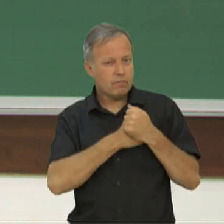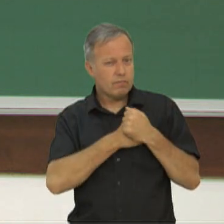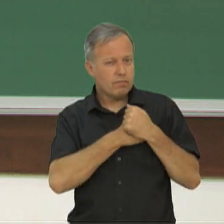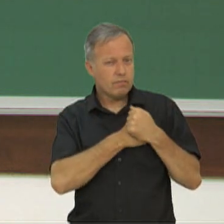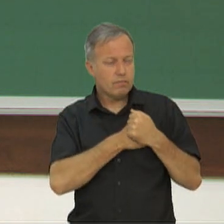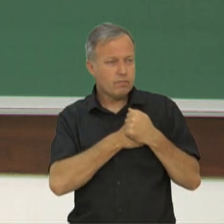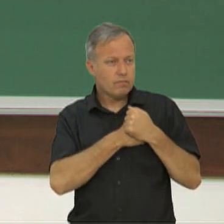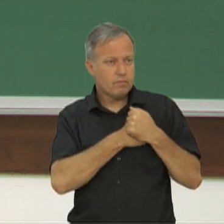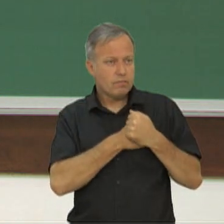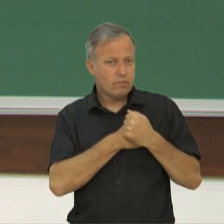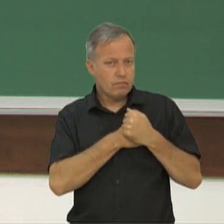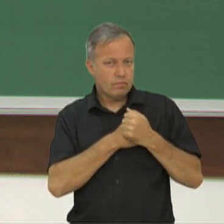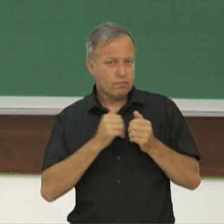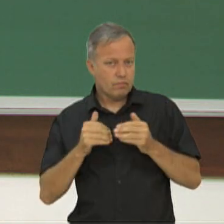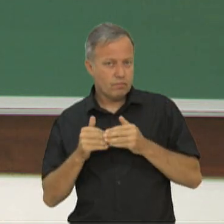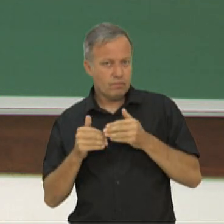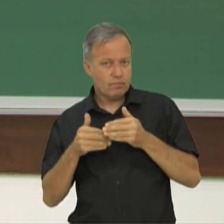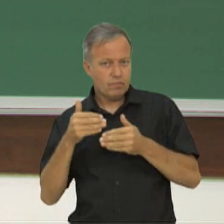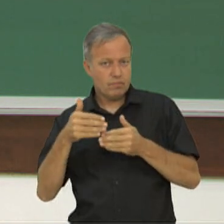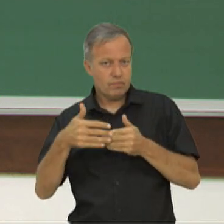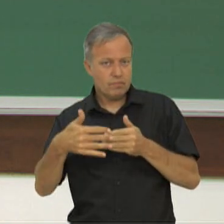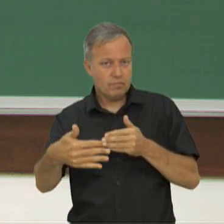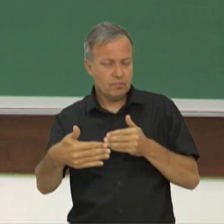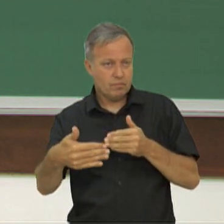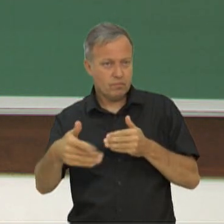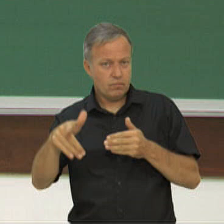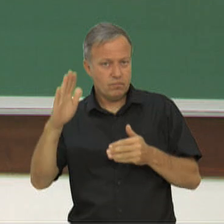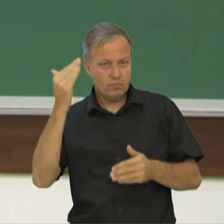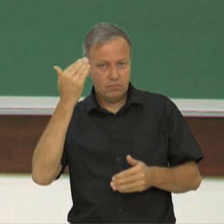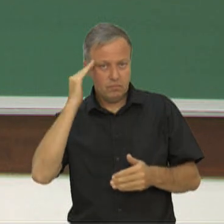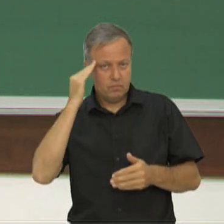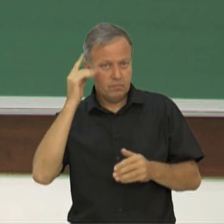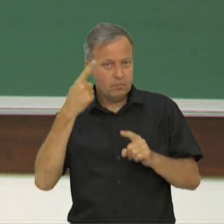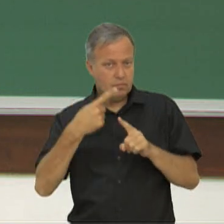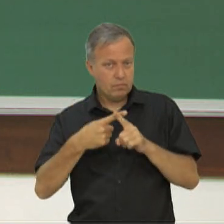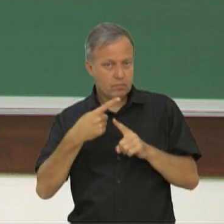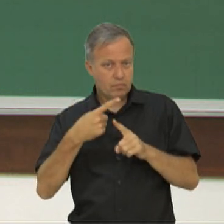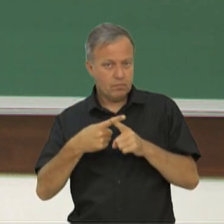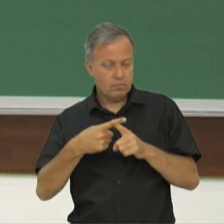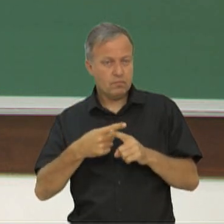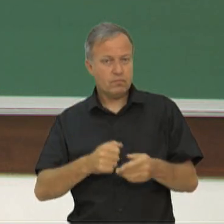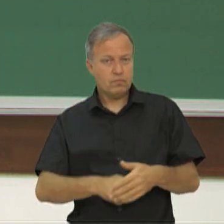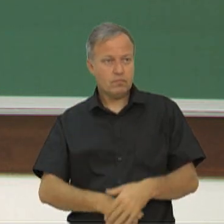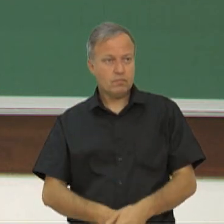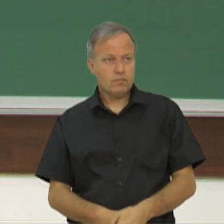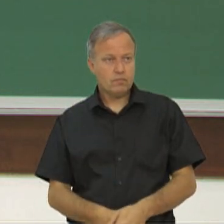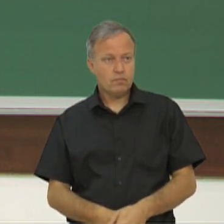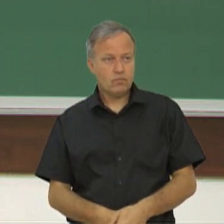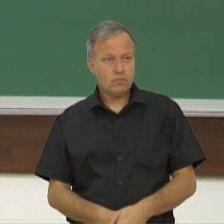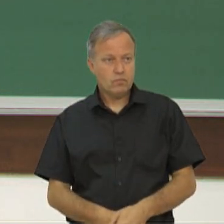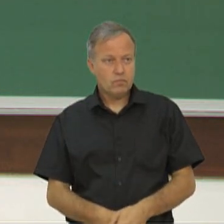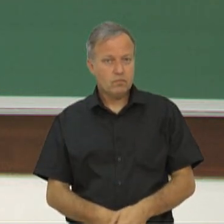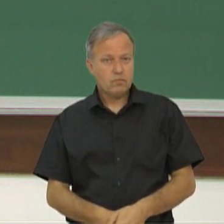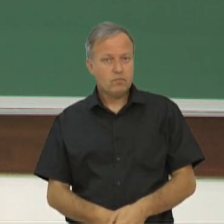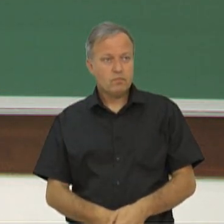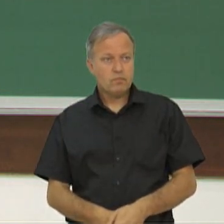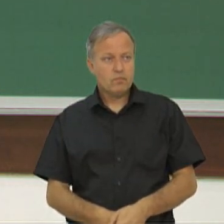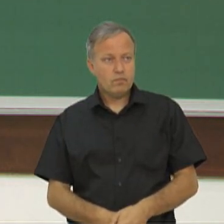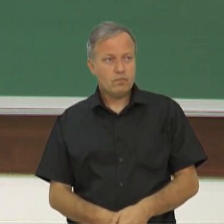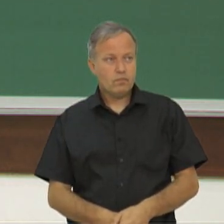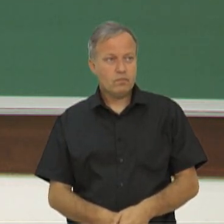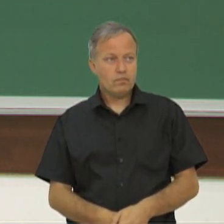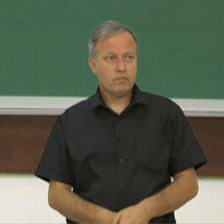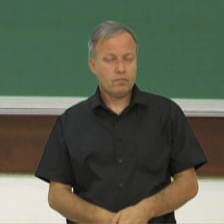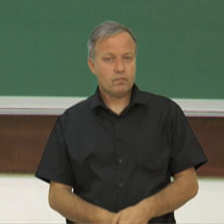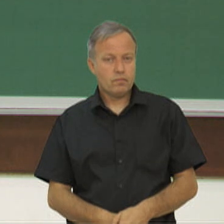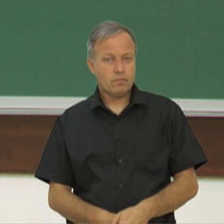toda a trajetória até chegar ali no balé romântico e entender por que o balé romântico é dessa forma, certo? Vamos lá, então. Aqui,